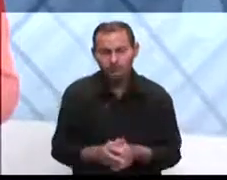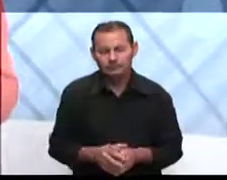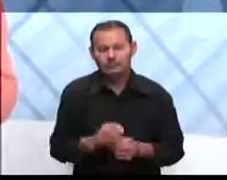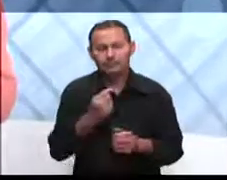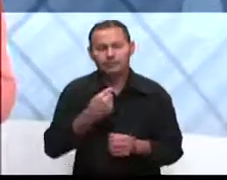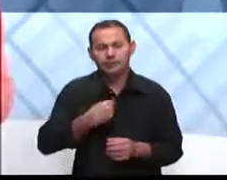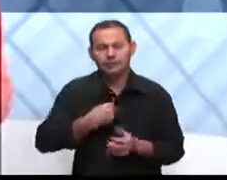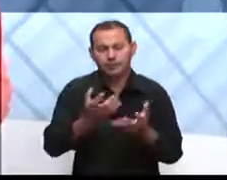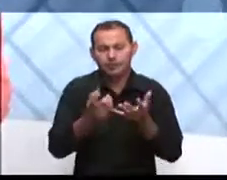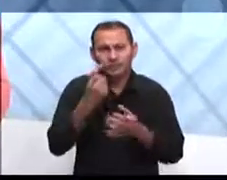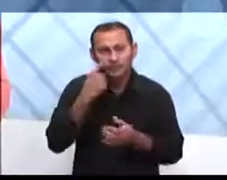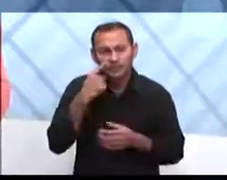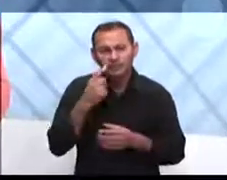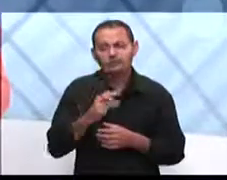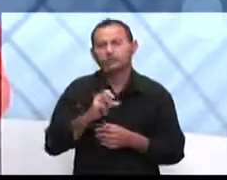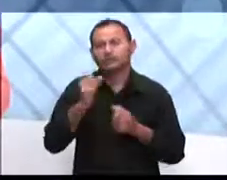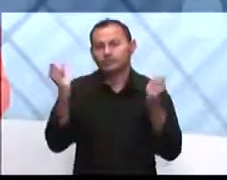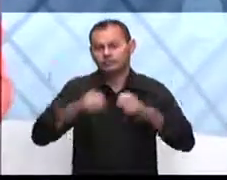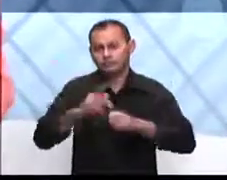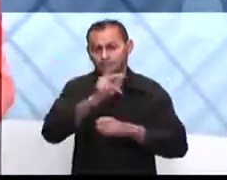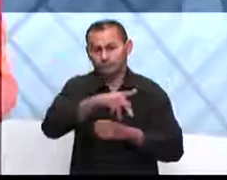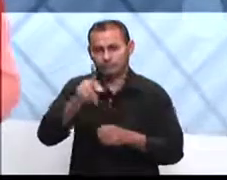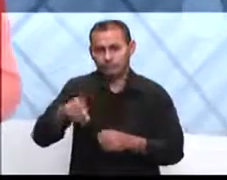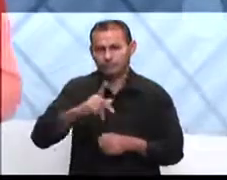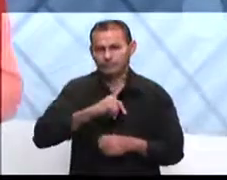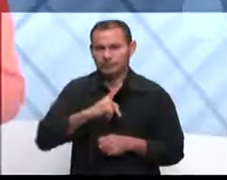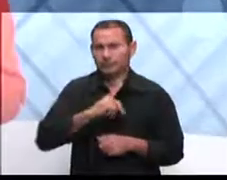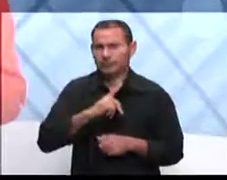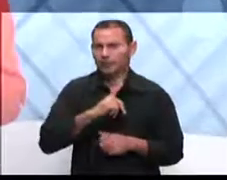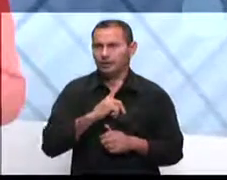quero verificar os possíveis professores que têm